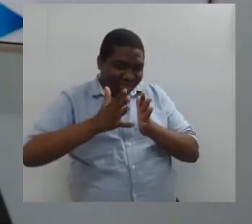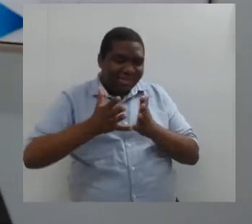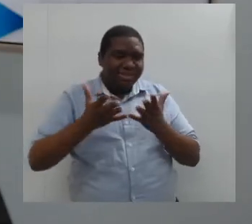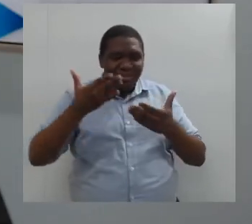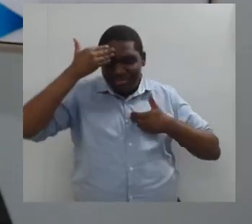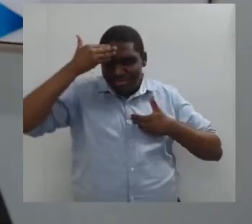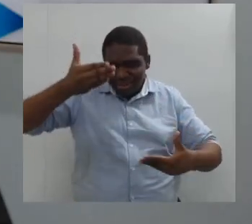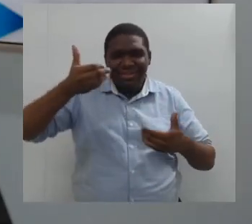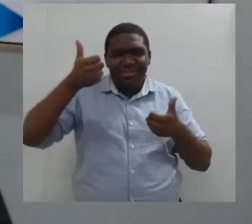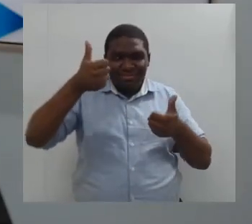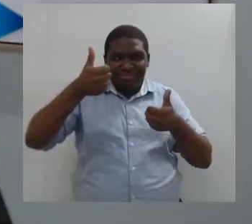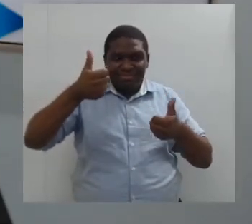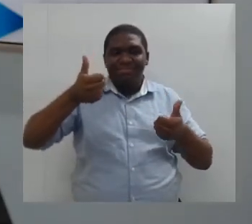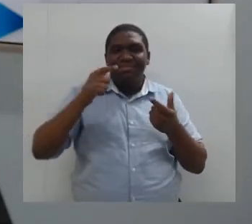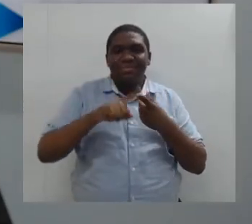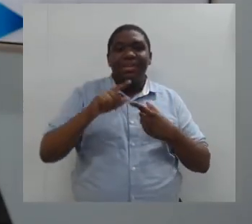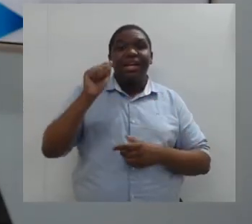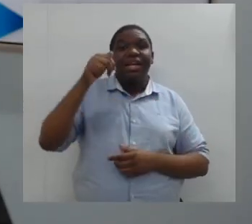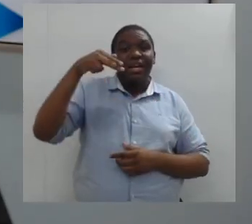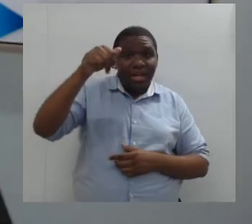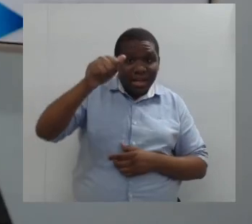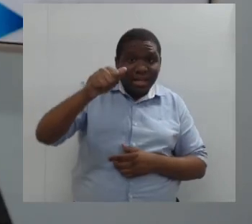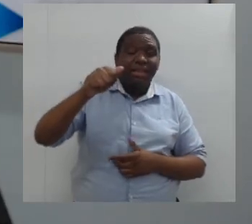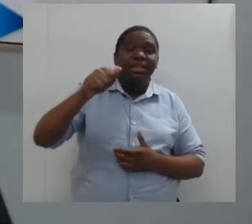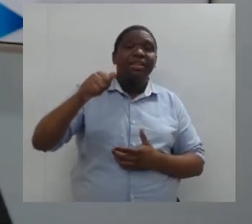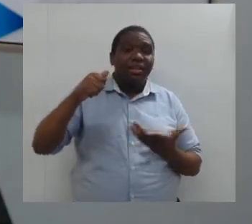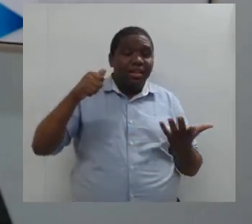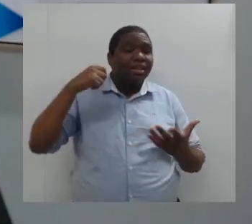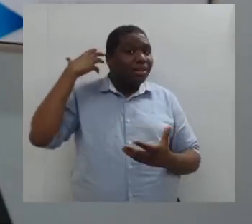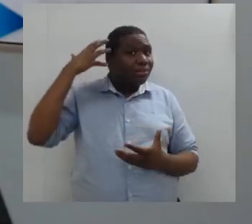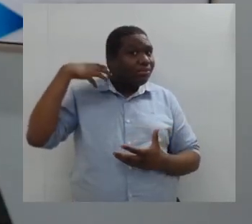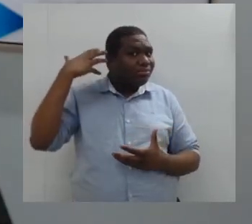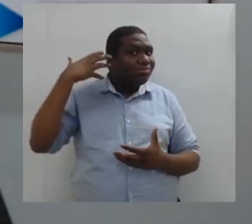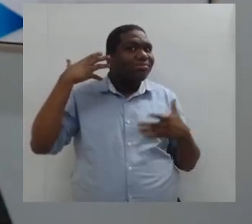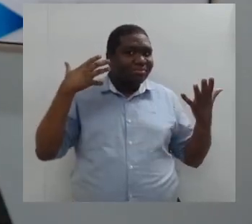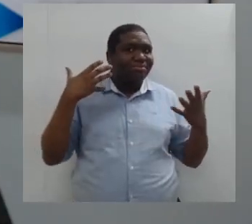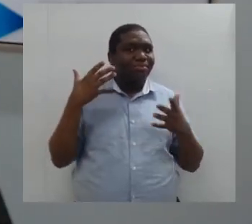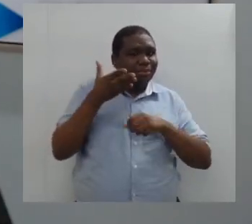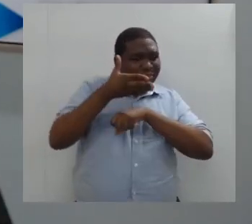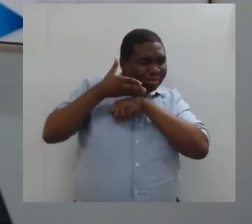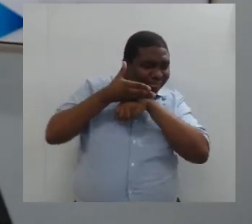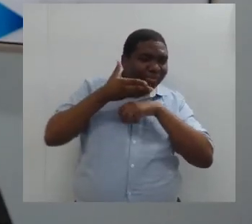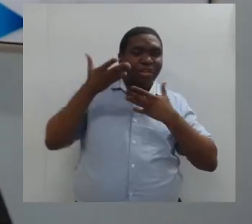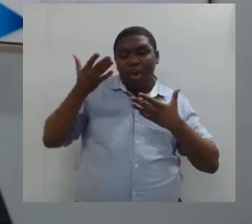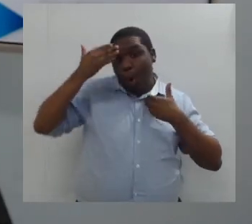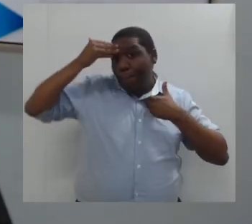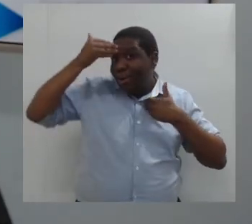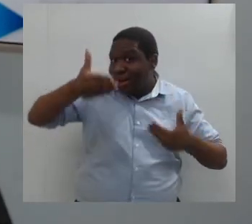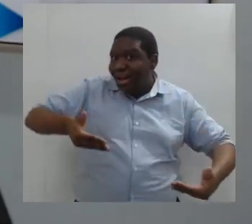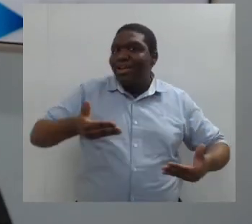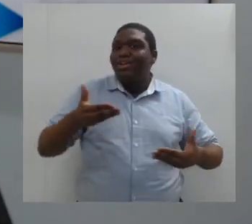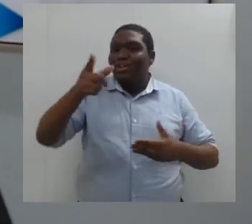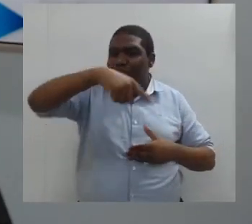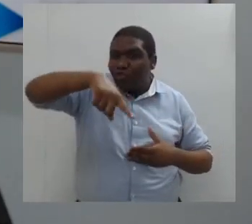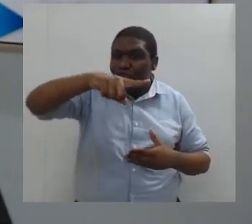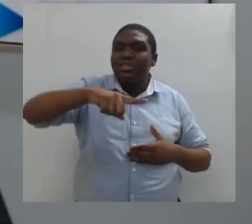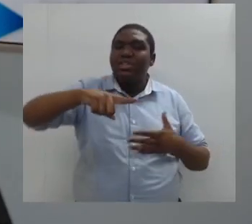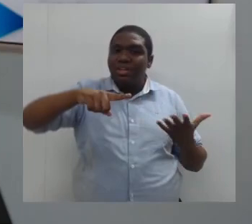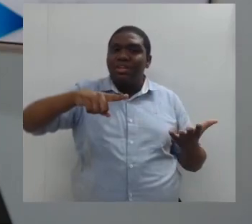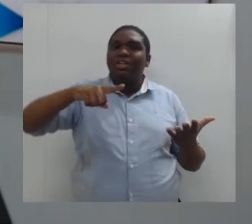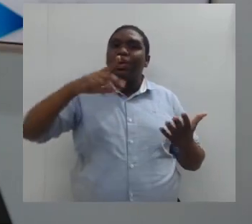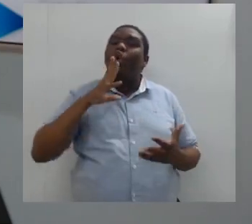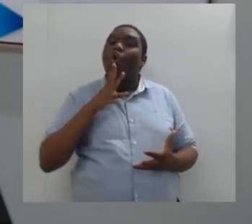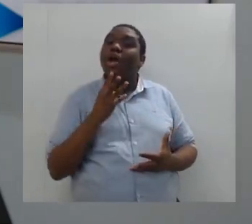Vinícius, obrigado. E para a Ana, aqui do som, muito obrigado, certo? E fica para vocês a oferta de mais